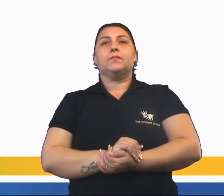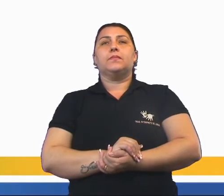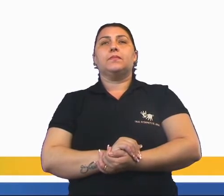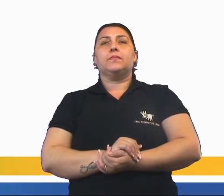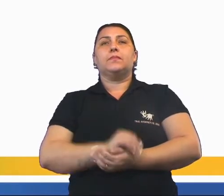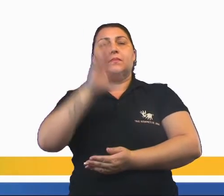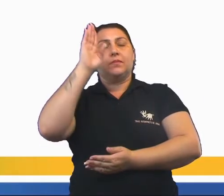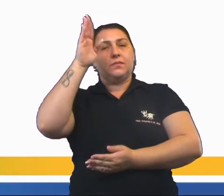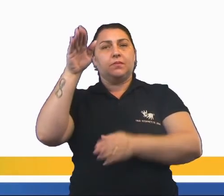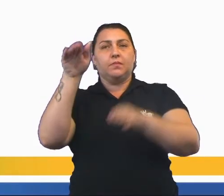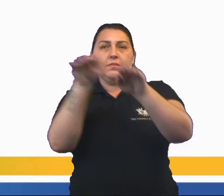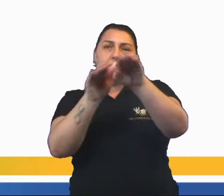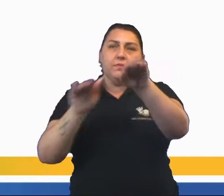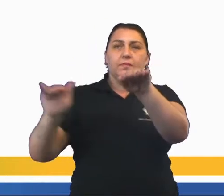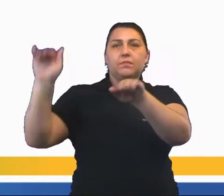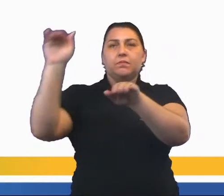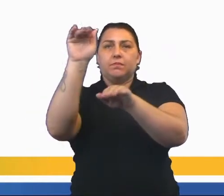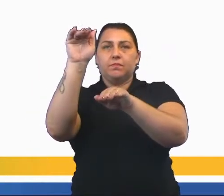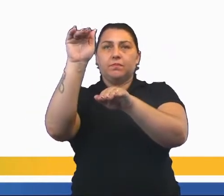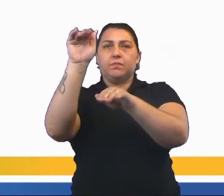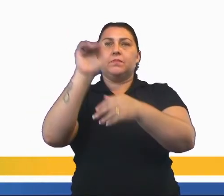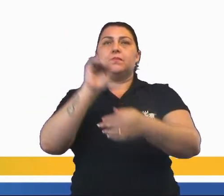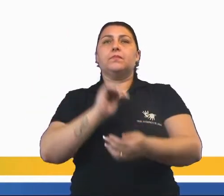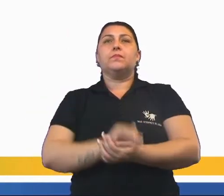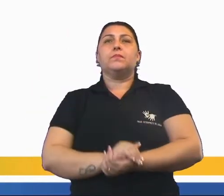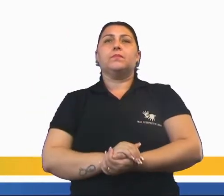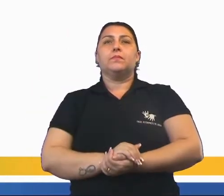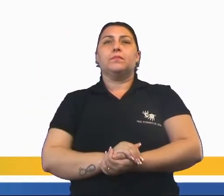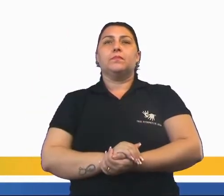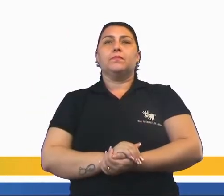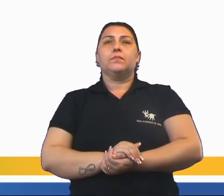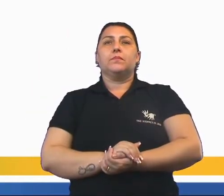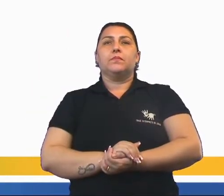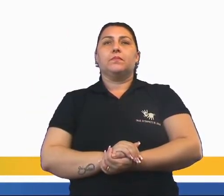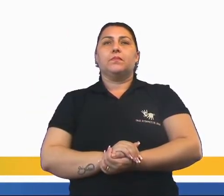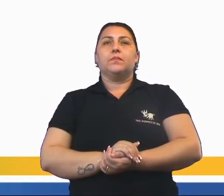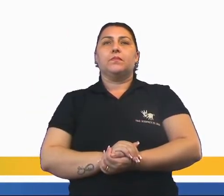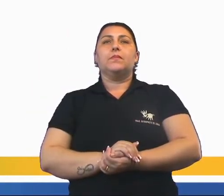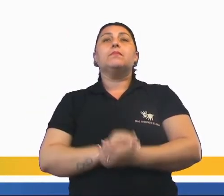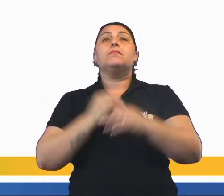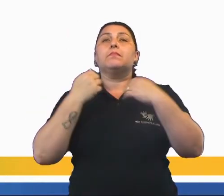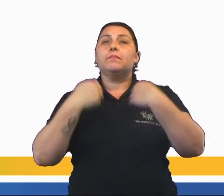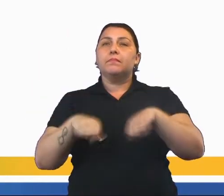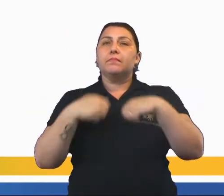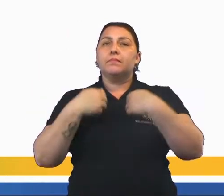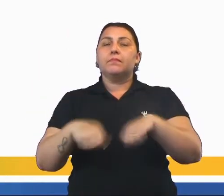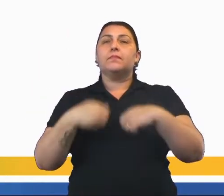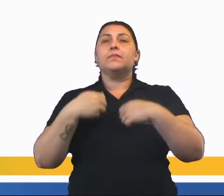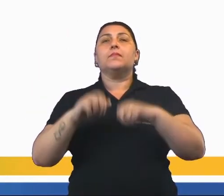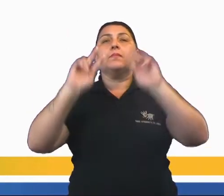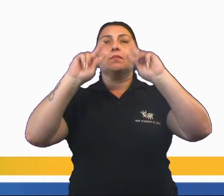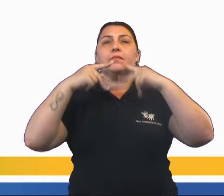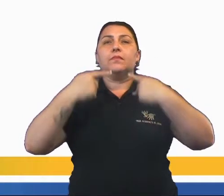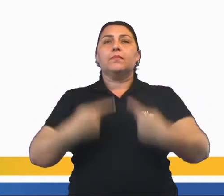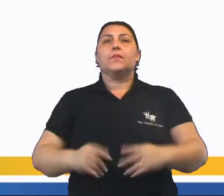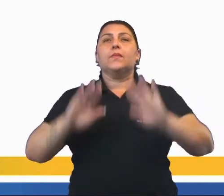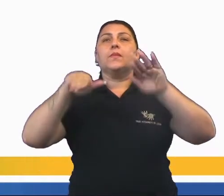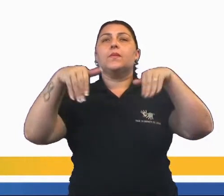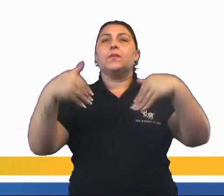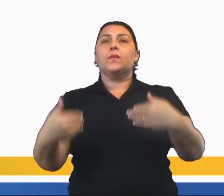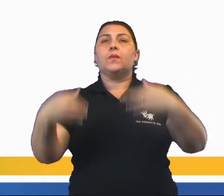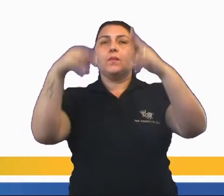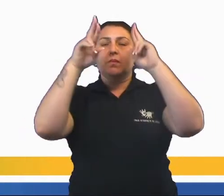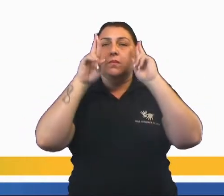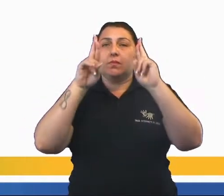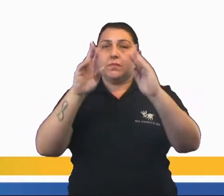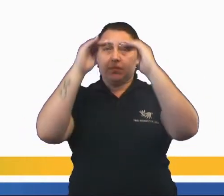de um princípio superior, não é? De um princípio sobrenatural. E para a religião, o destino do homem, o